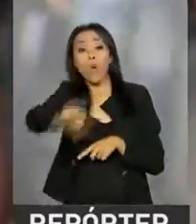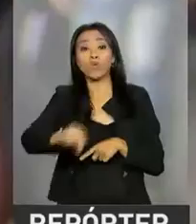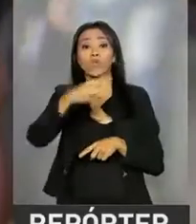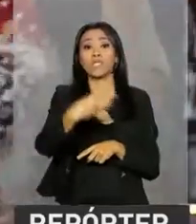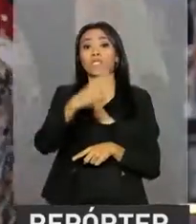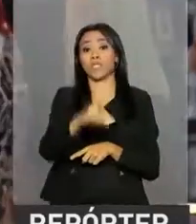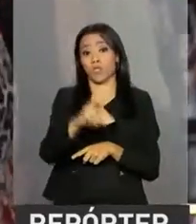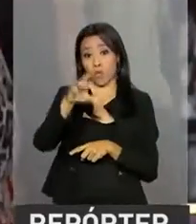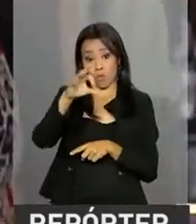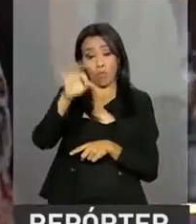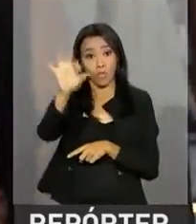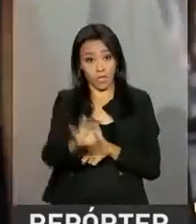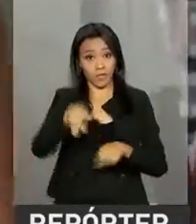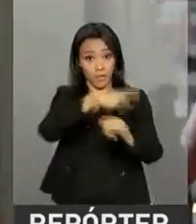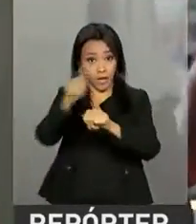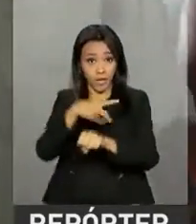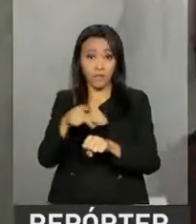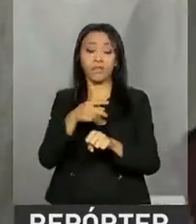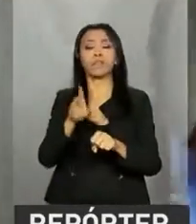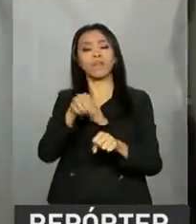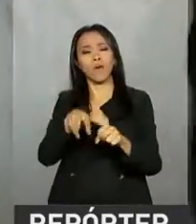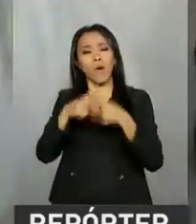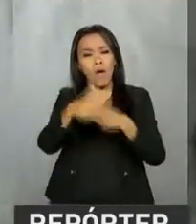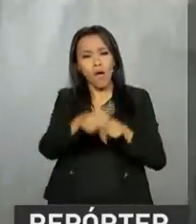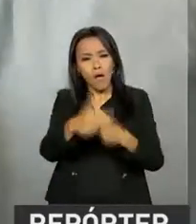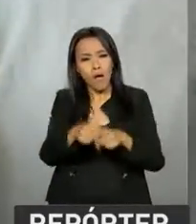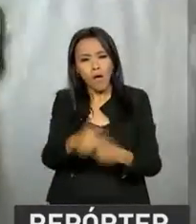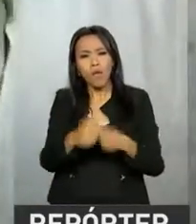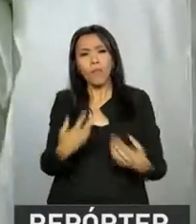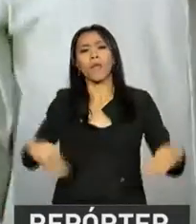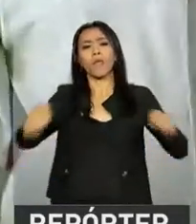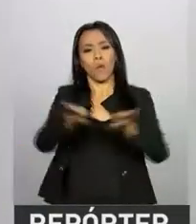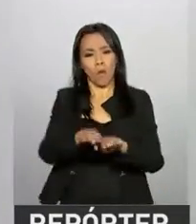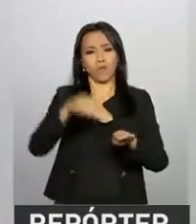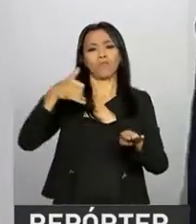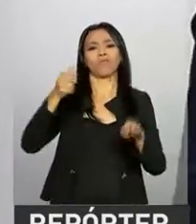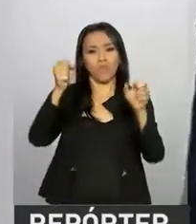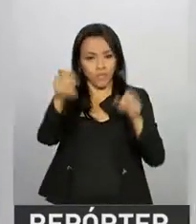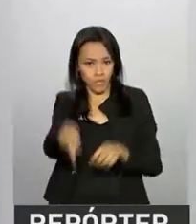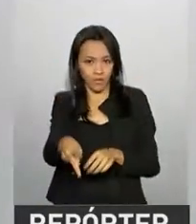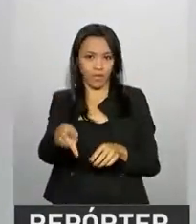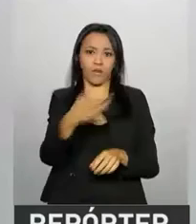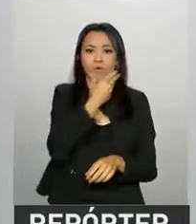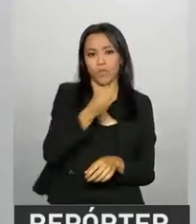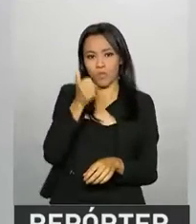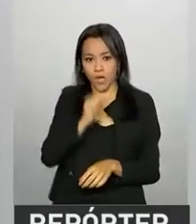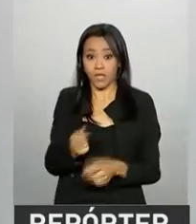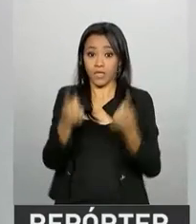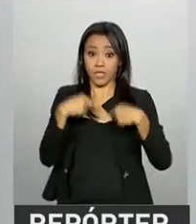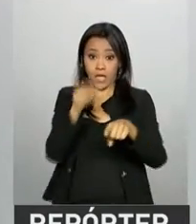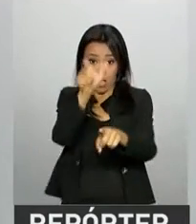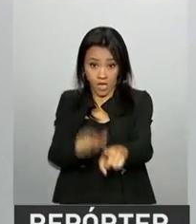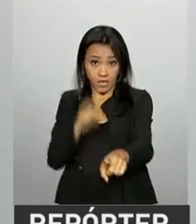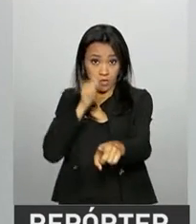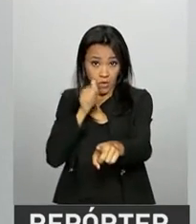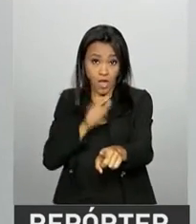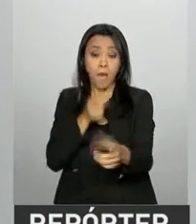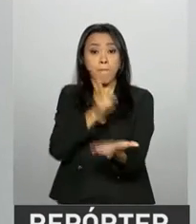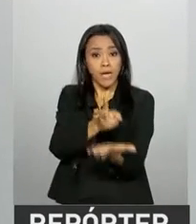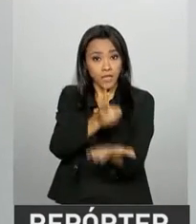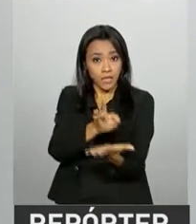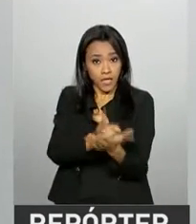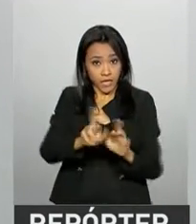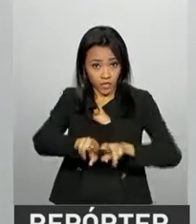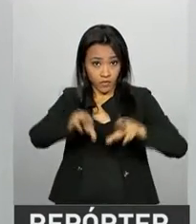reformulando suas regras e caminhando para uma igualdade entre os gêneros na hora da aposentadoria. A assessora da Casa Civil defende que a manutenção dessa diferença